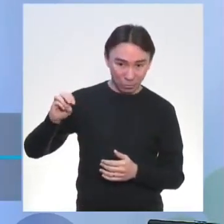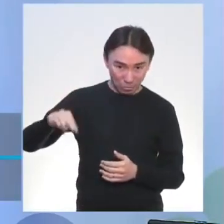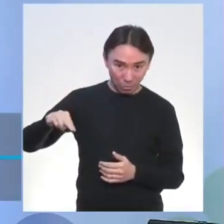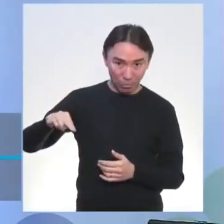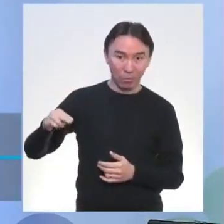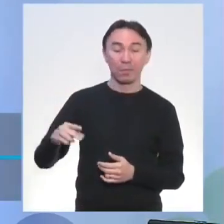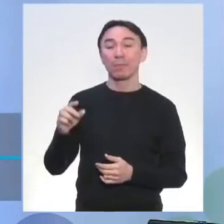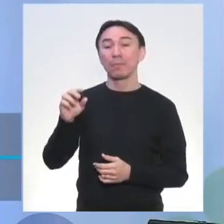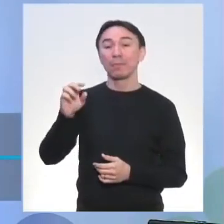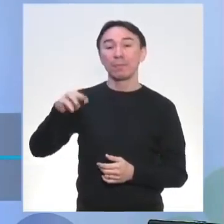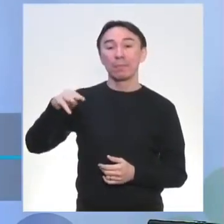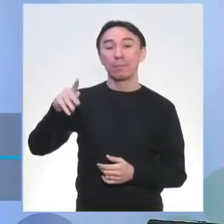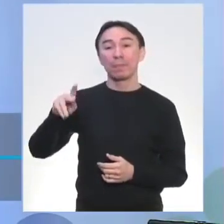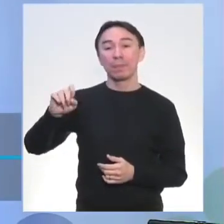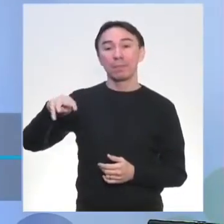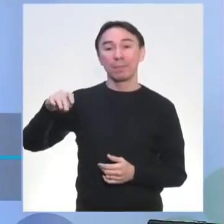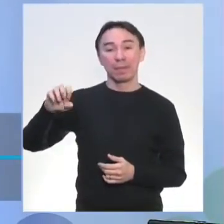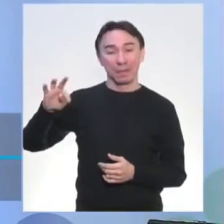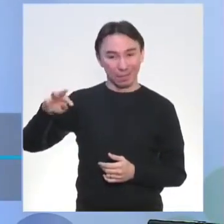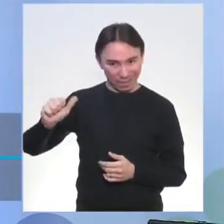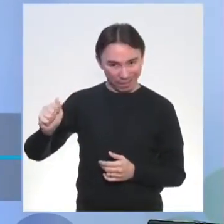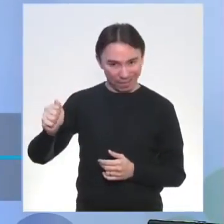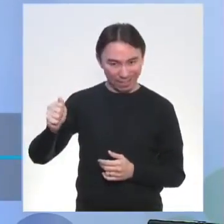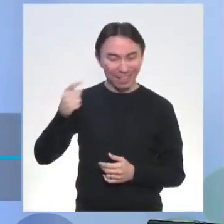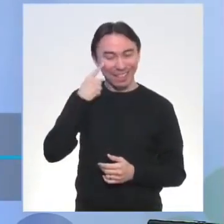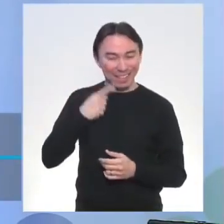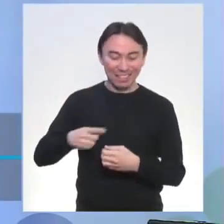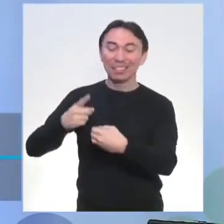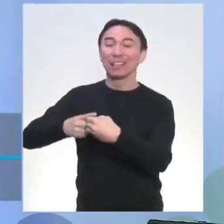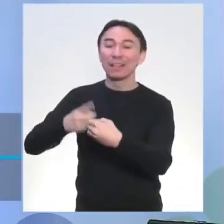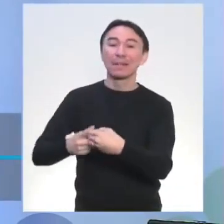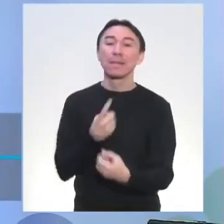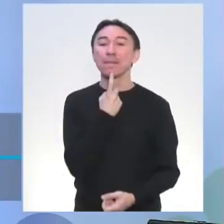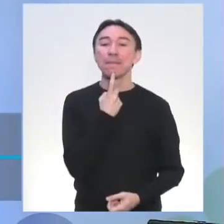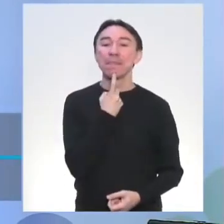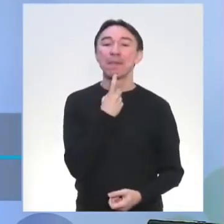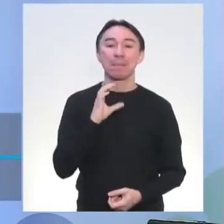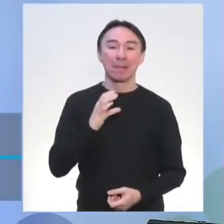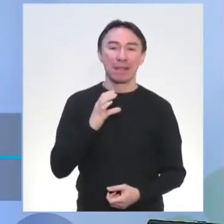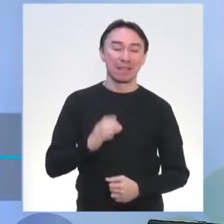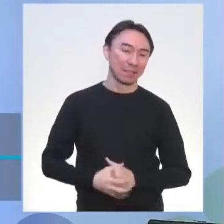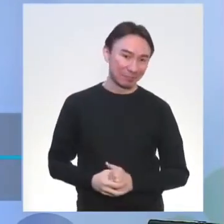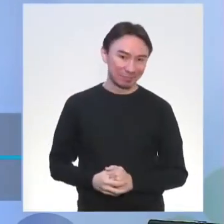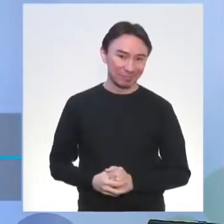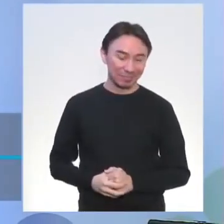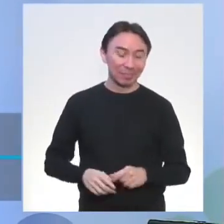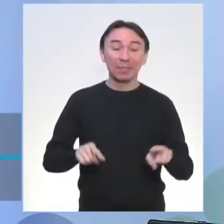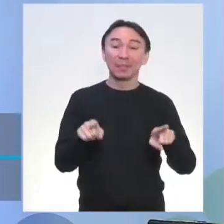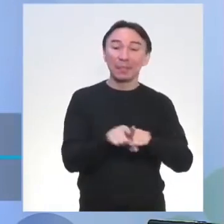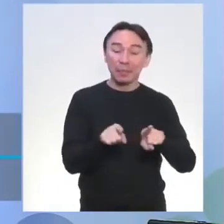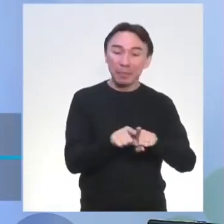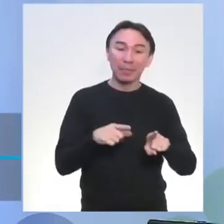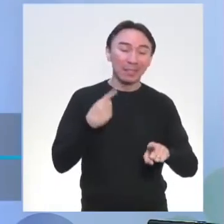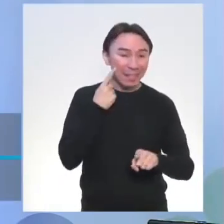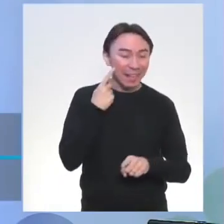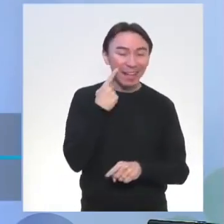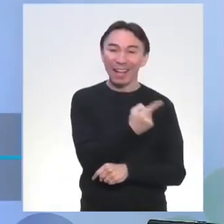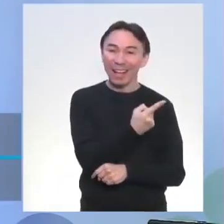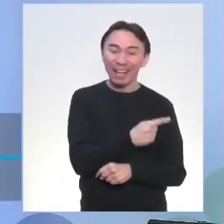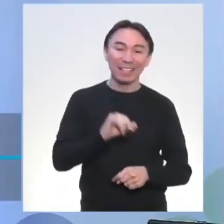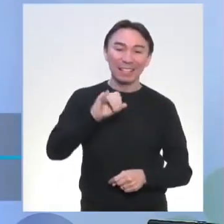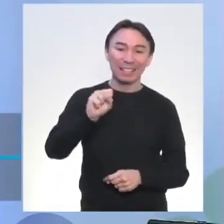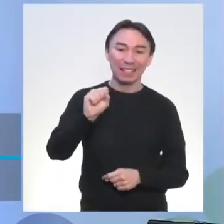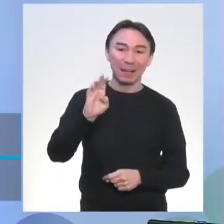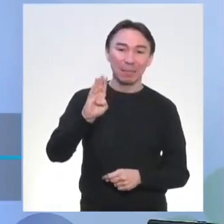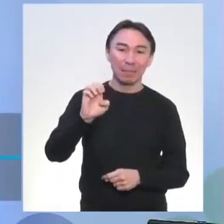Estadual Maria Helena, em Campinas, todos os alunos do 6º ano. Também a aluna Isabelle Soares